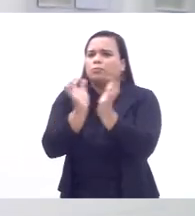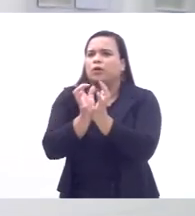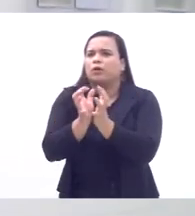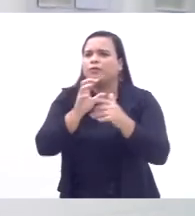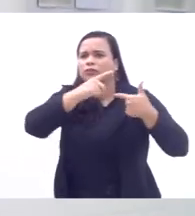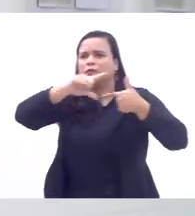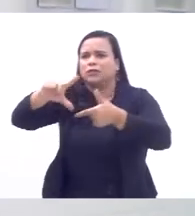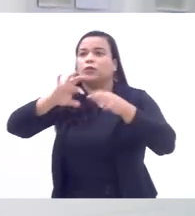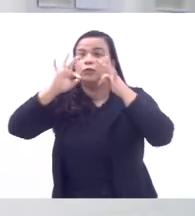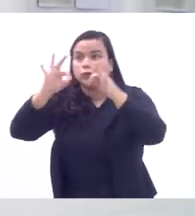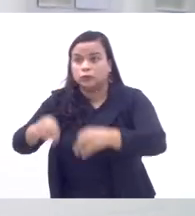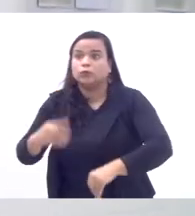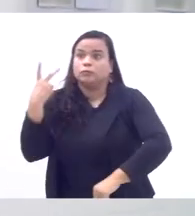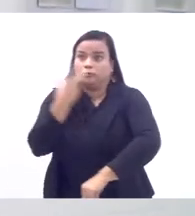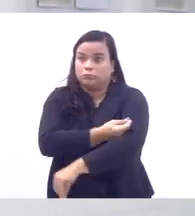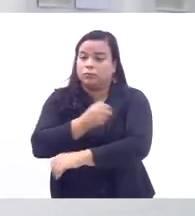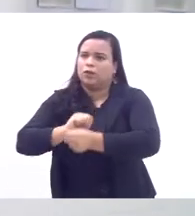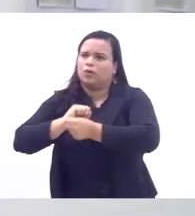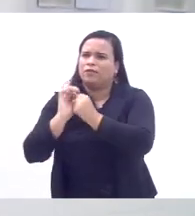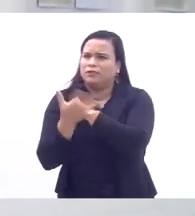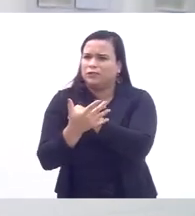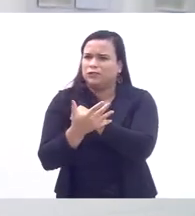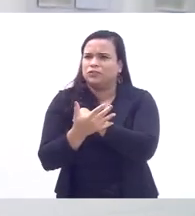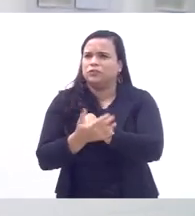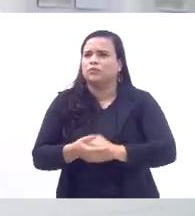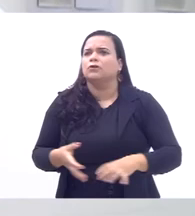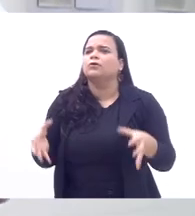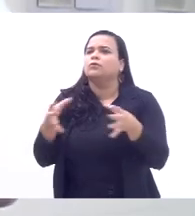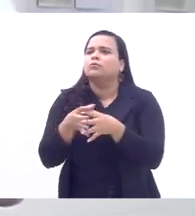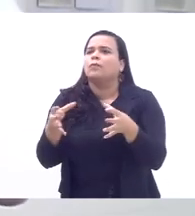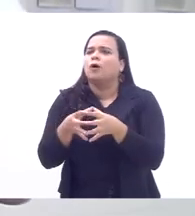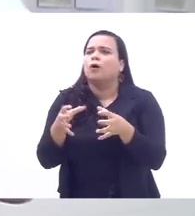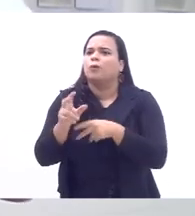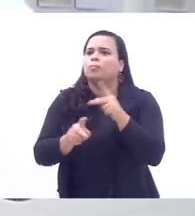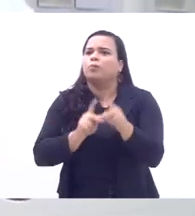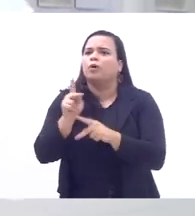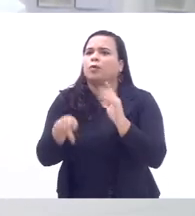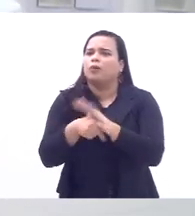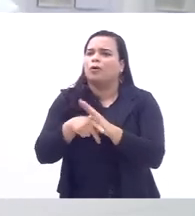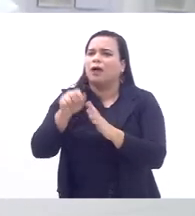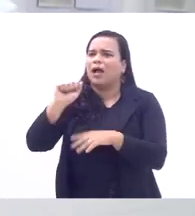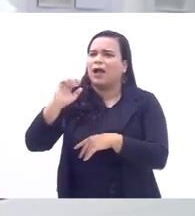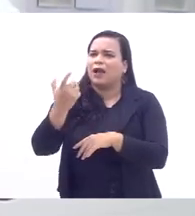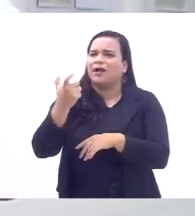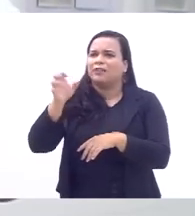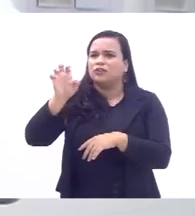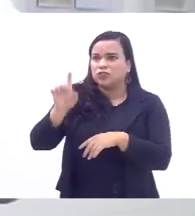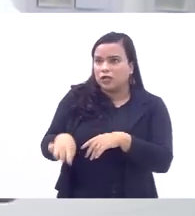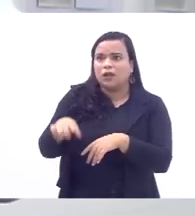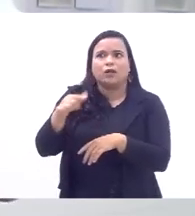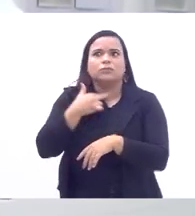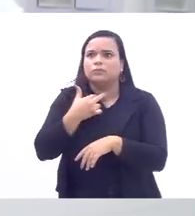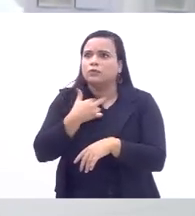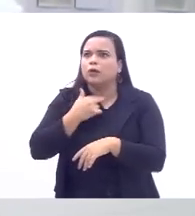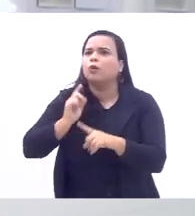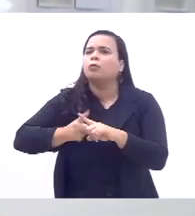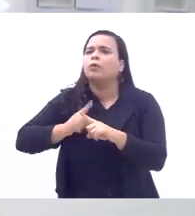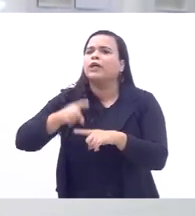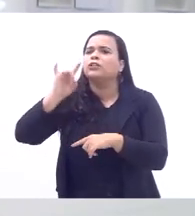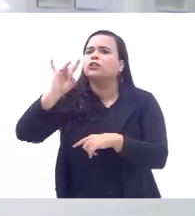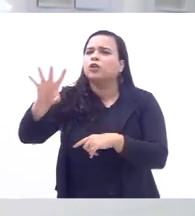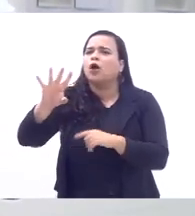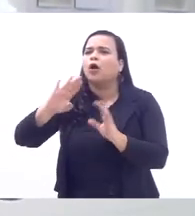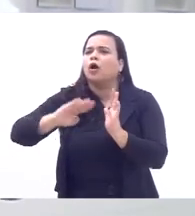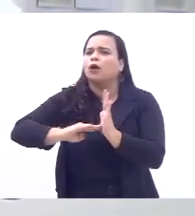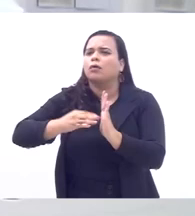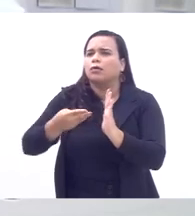fossem vacinados de Covid. Por que que o povo de Axé não foi? Por que que só os quilombolas foi? Só os